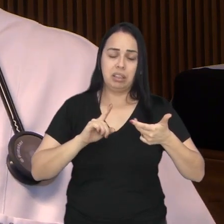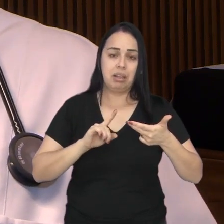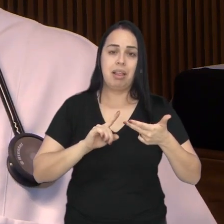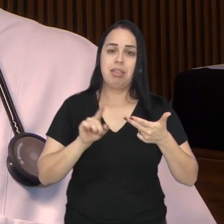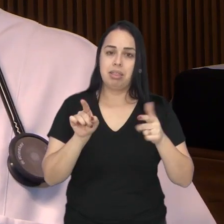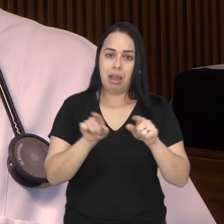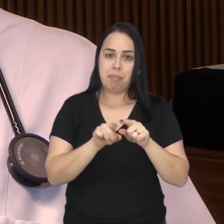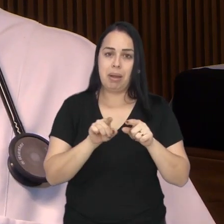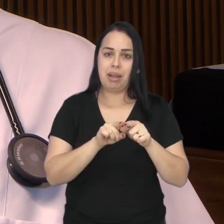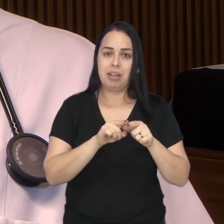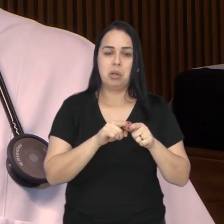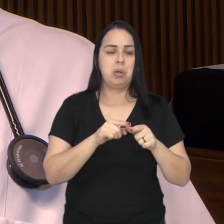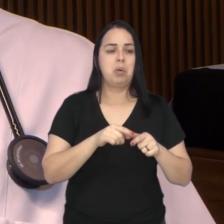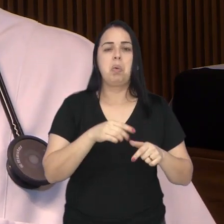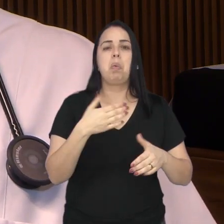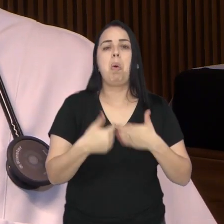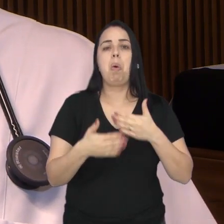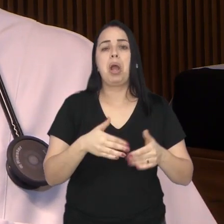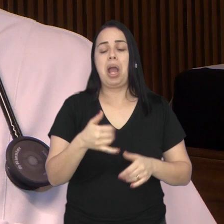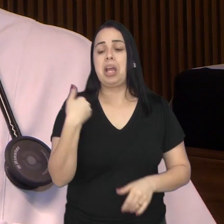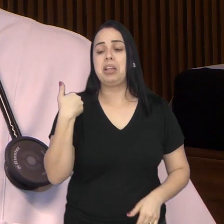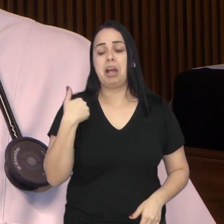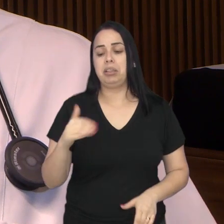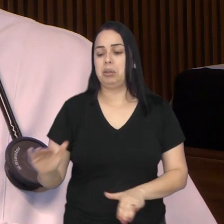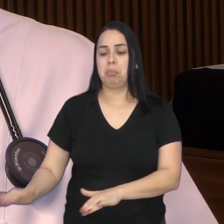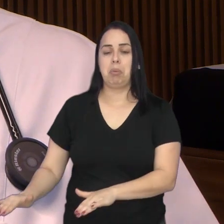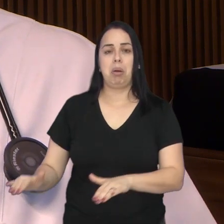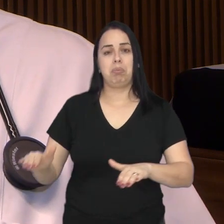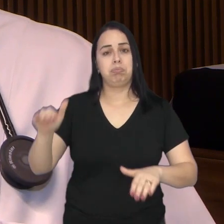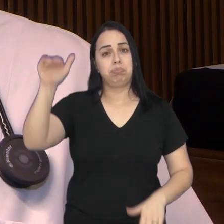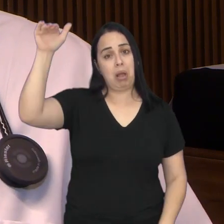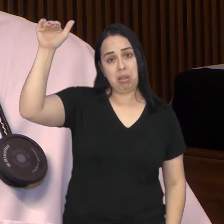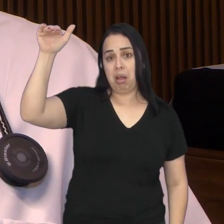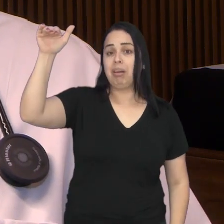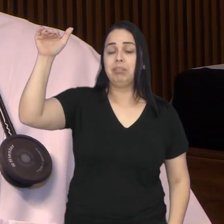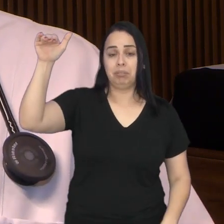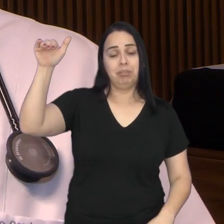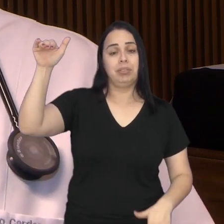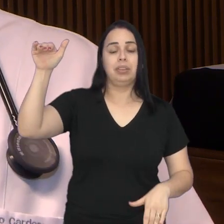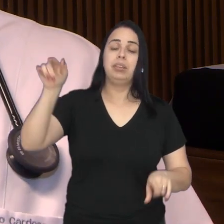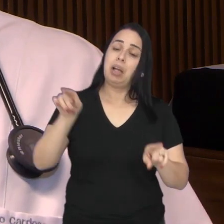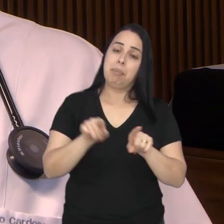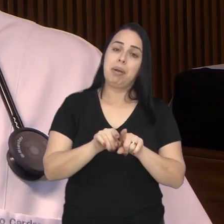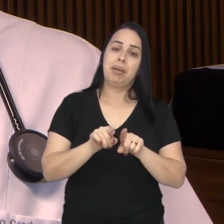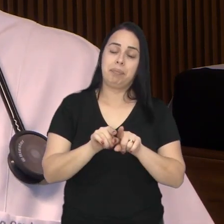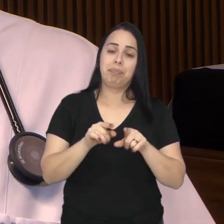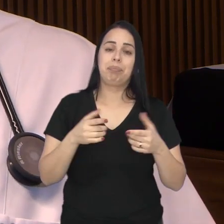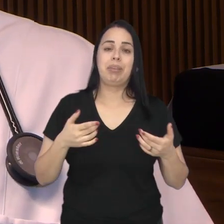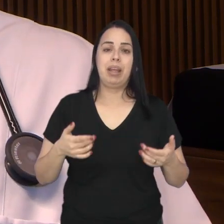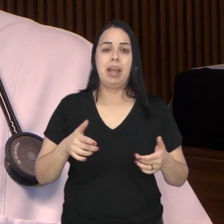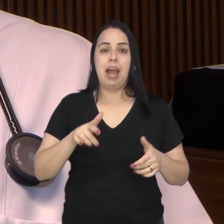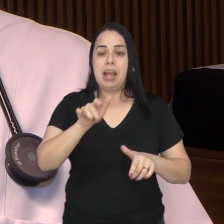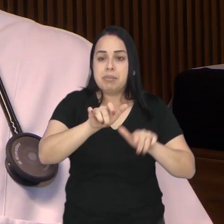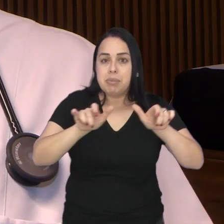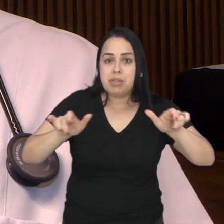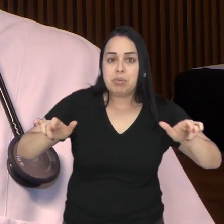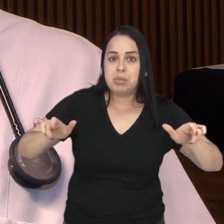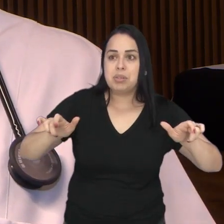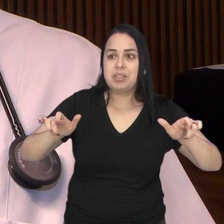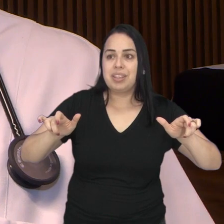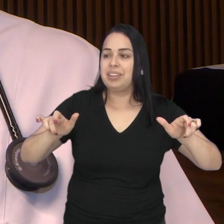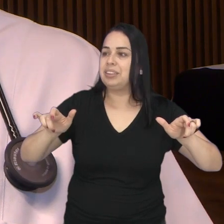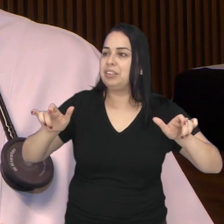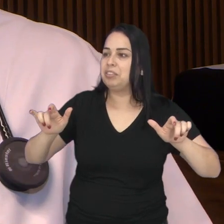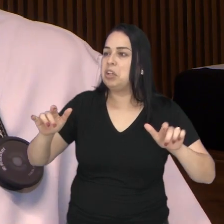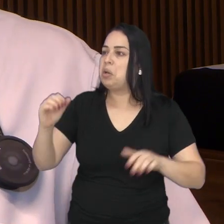isso assolando também todas as classes etárias, inclusive as nossas crianças. E observou-se que aquelas